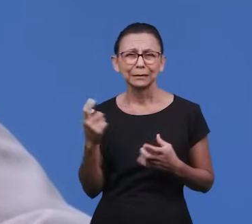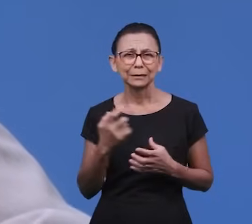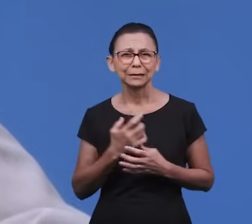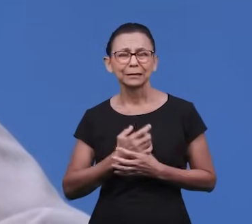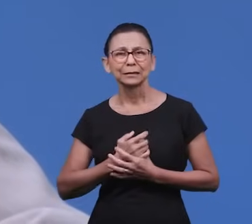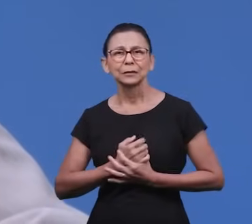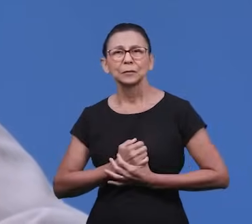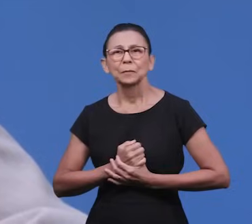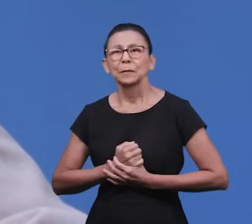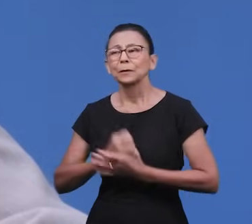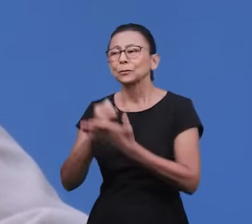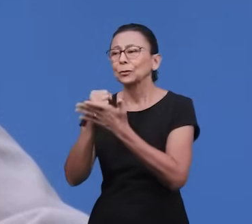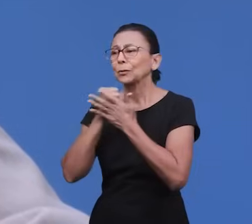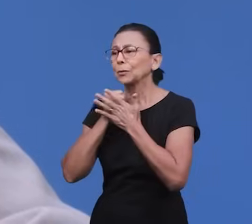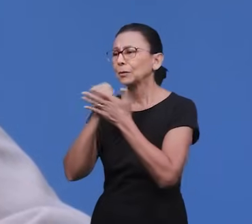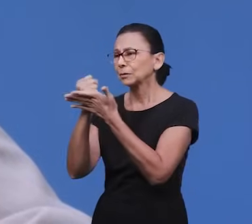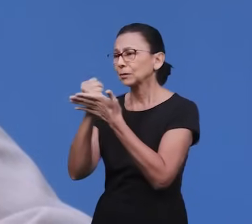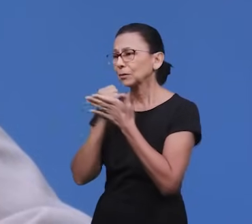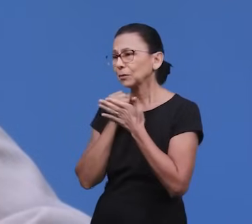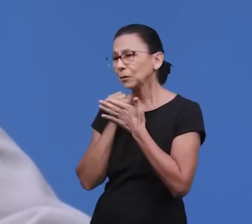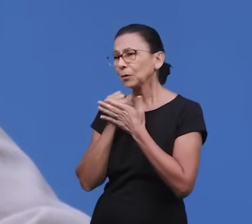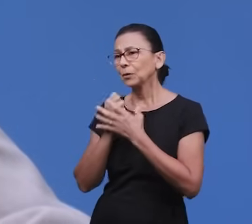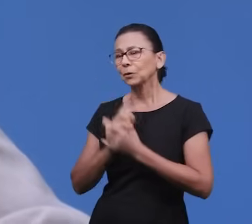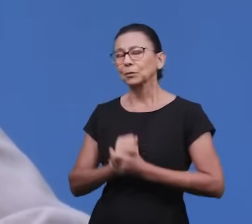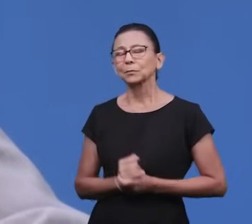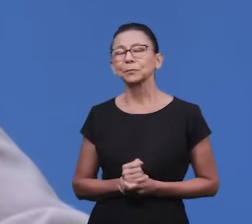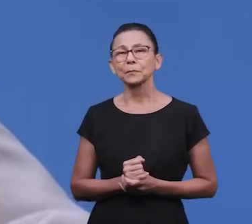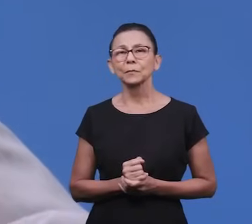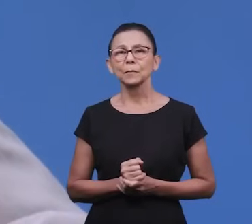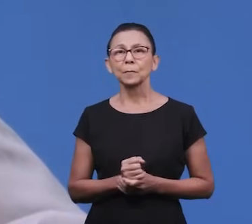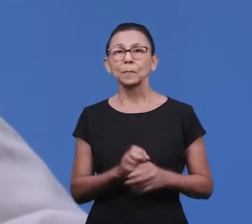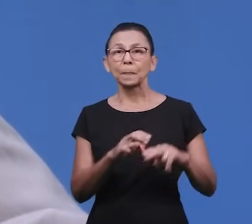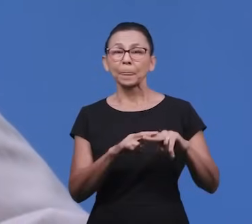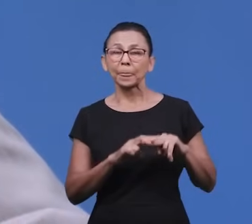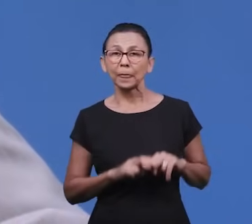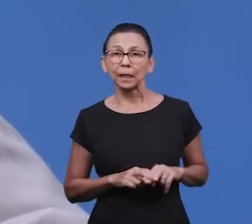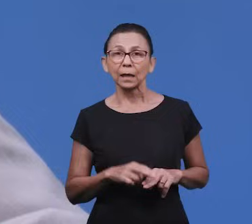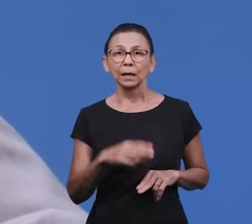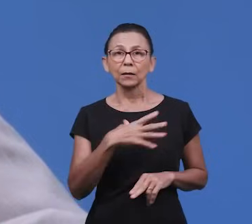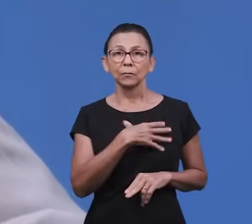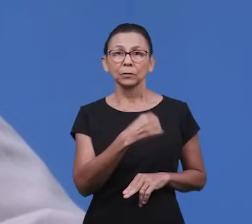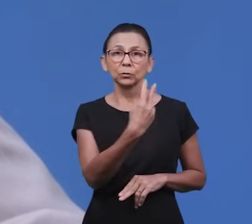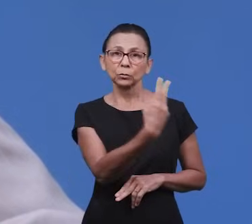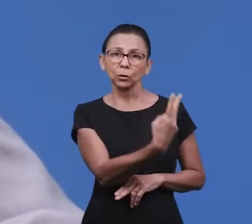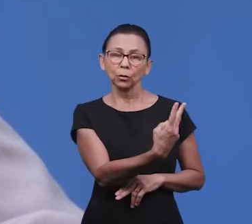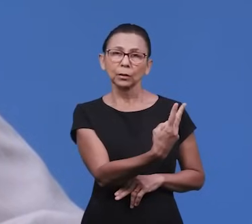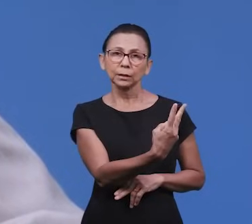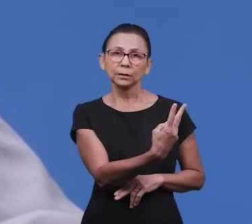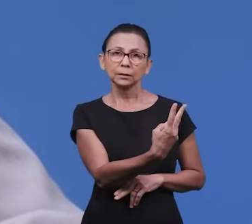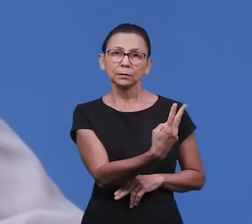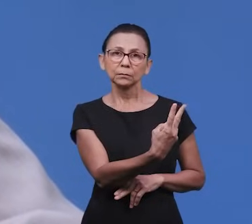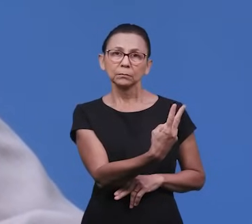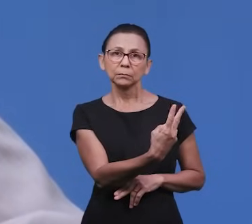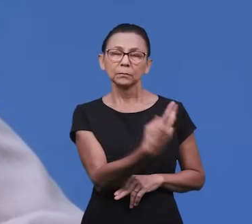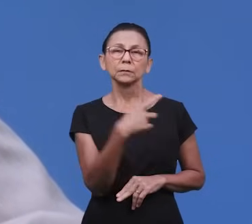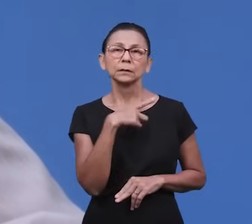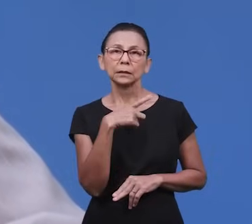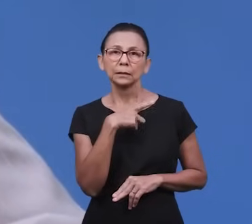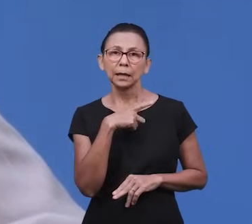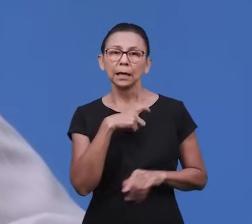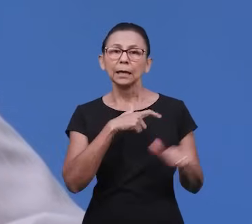preocupada e às vezes pedindo socorro. E o motivo que ela liga é porque ela tem 2